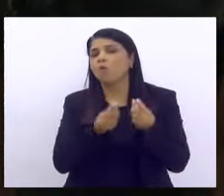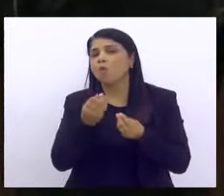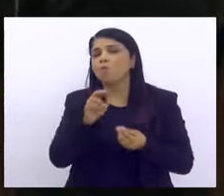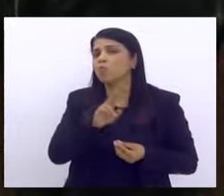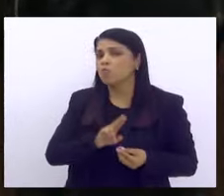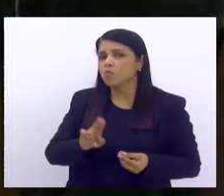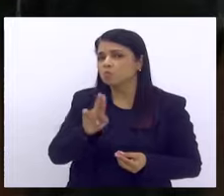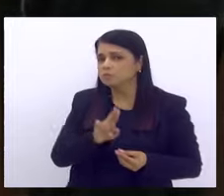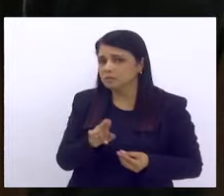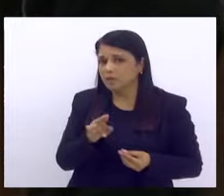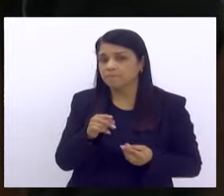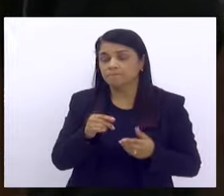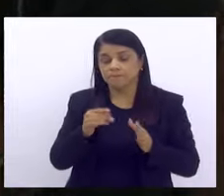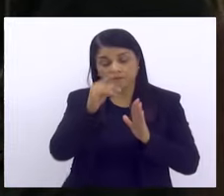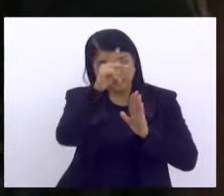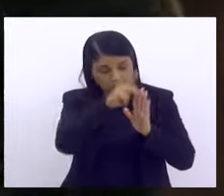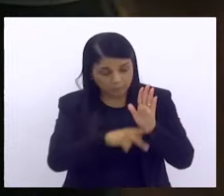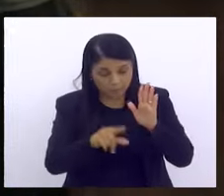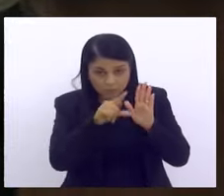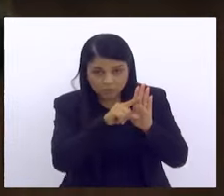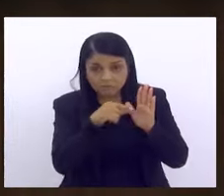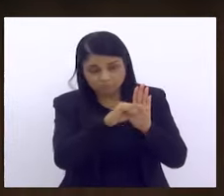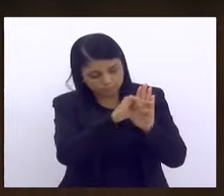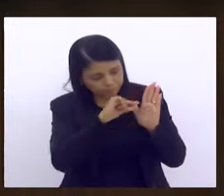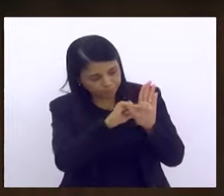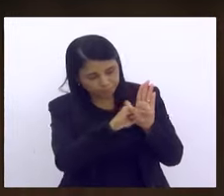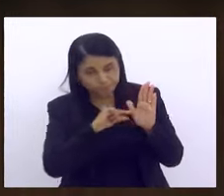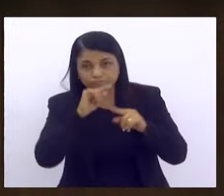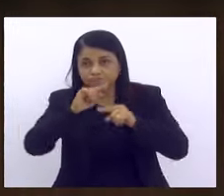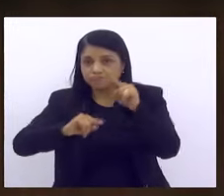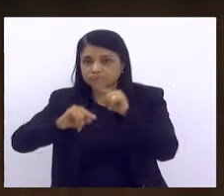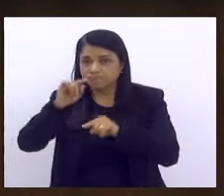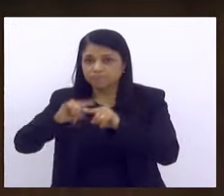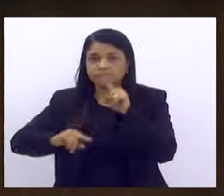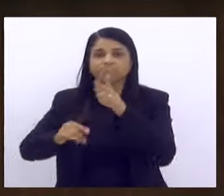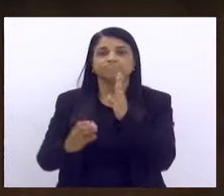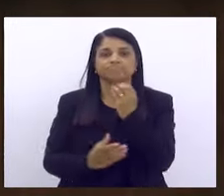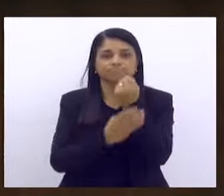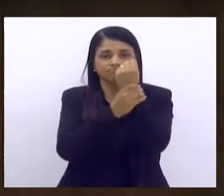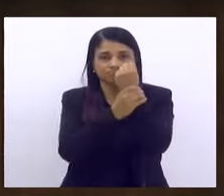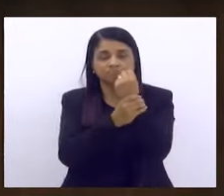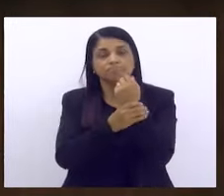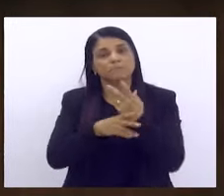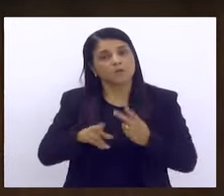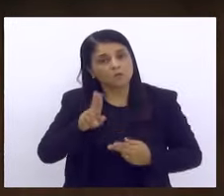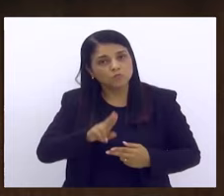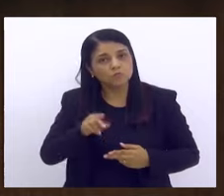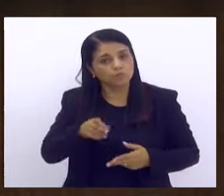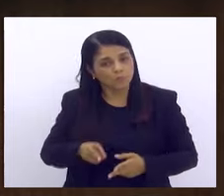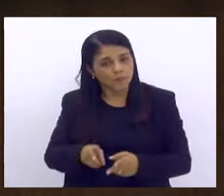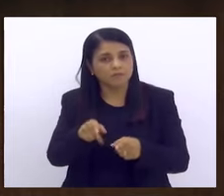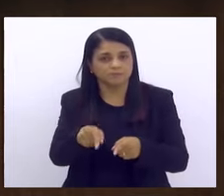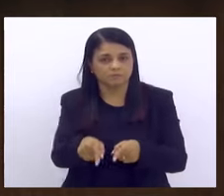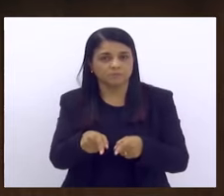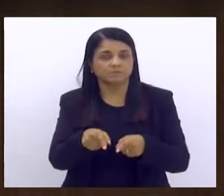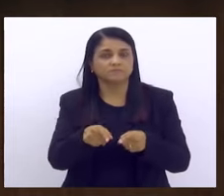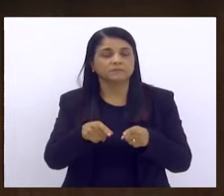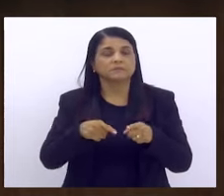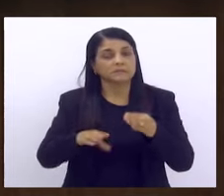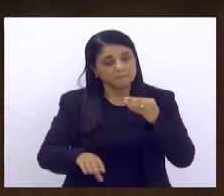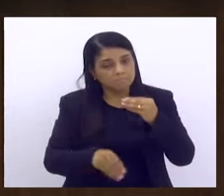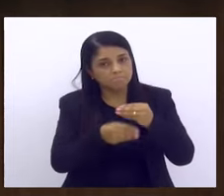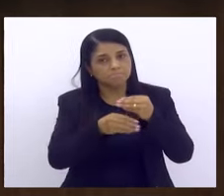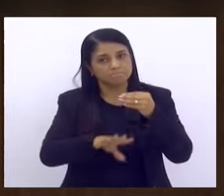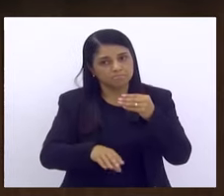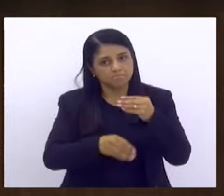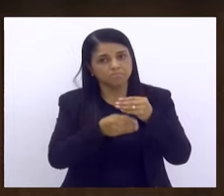Nós apresentamos dentro do projeto os equipamentos de segurança para a utilização do mesmo. Tivemos uma série de emendas supressivas,